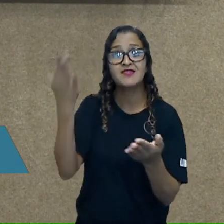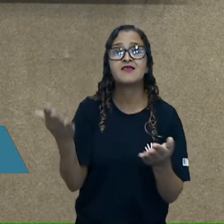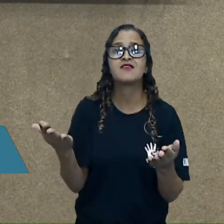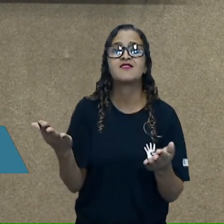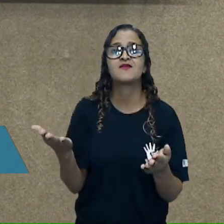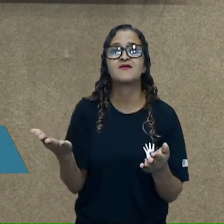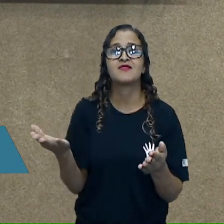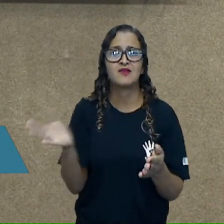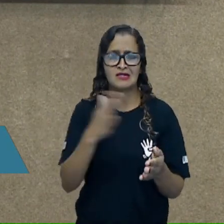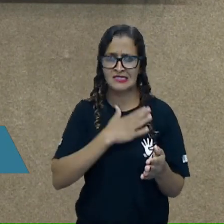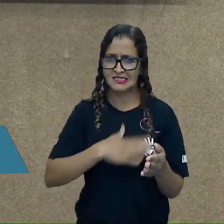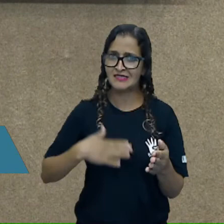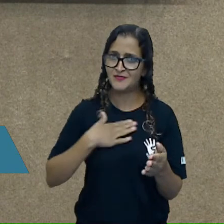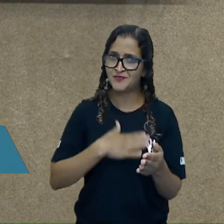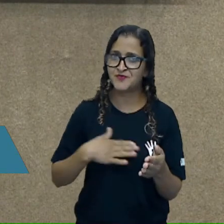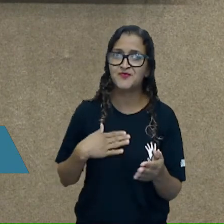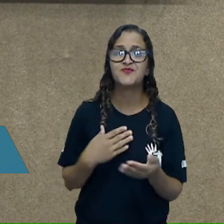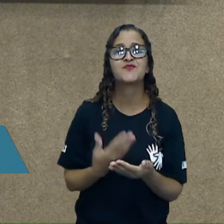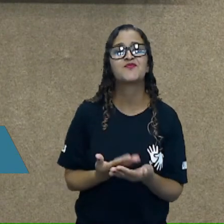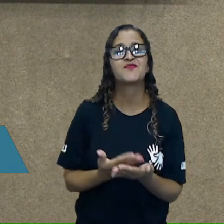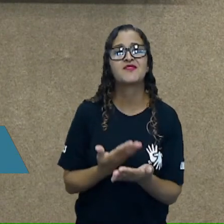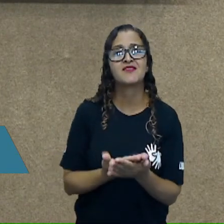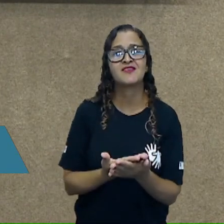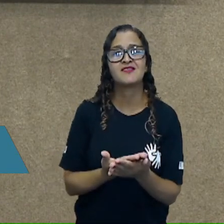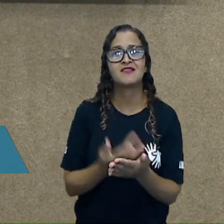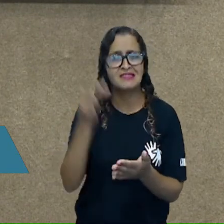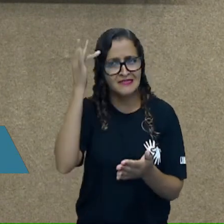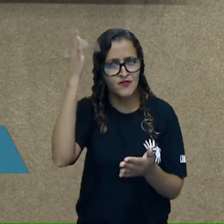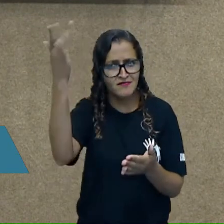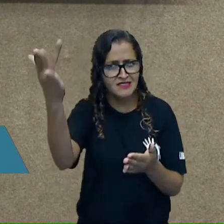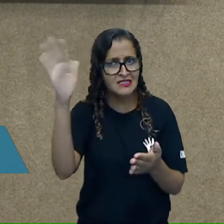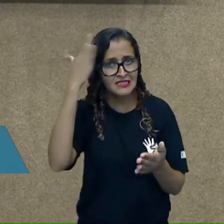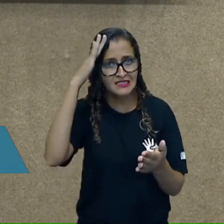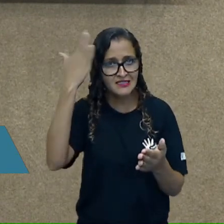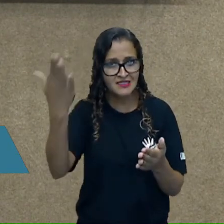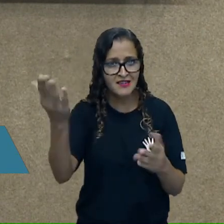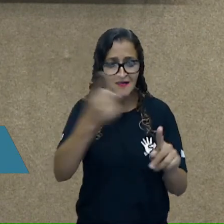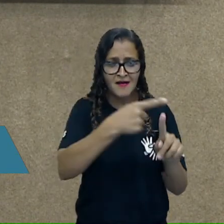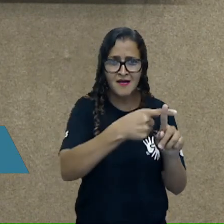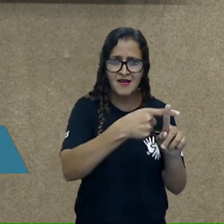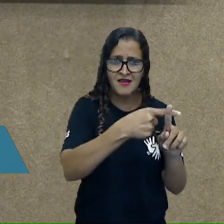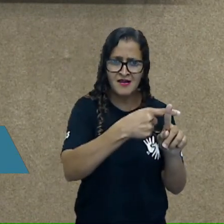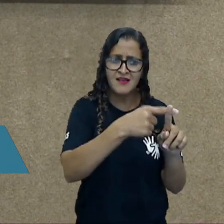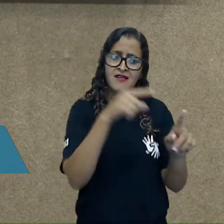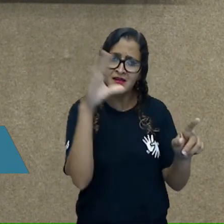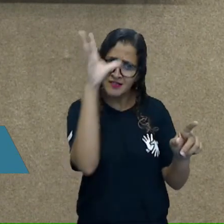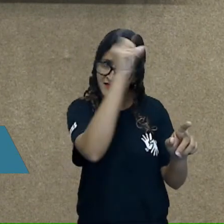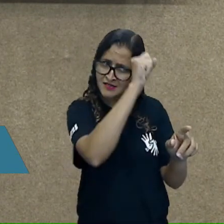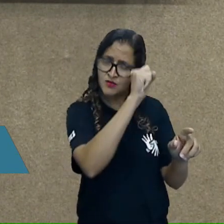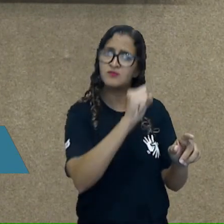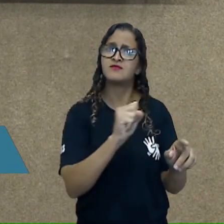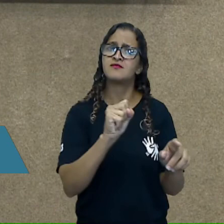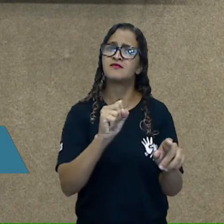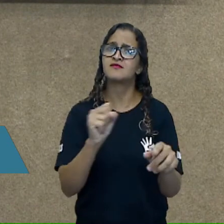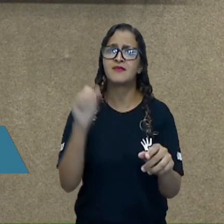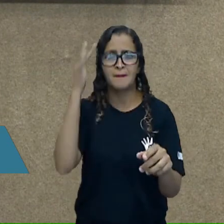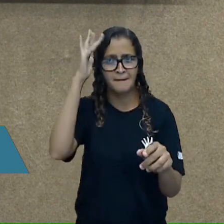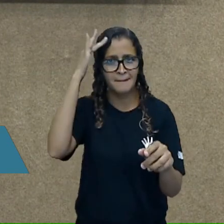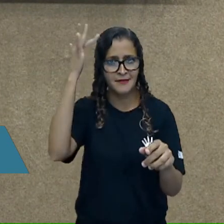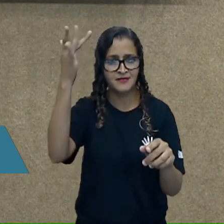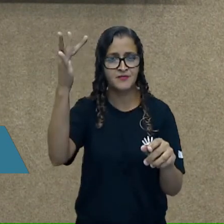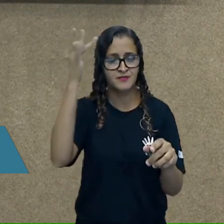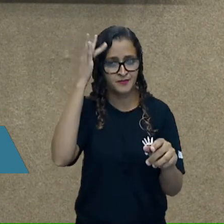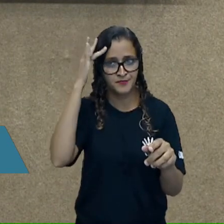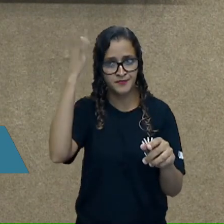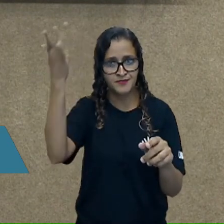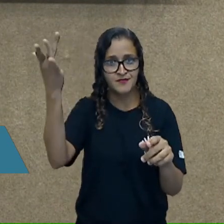aí, gostaram? Ficou fácil aprender adição, somando os algarismos e achando um novo número? Como que eu faço